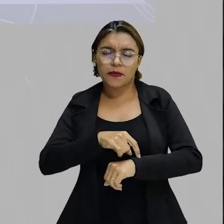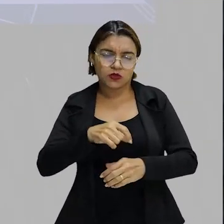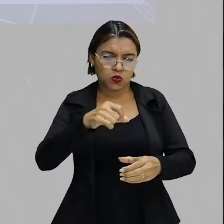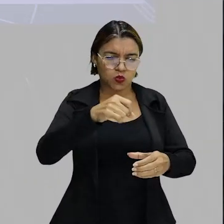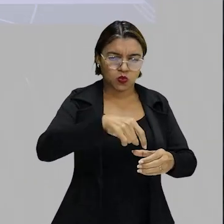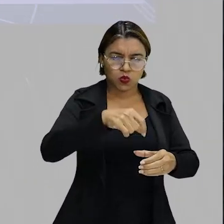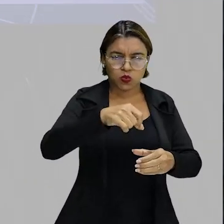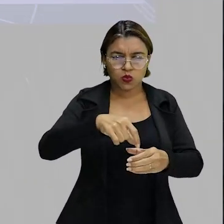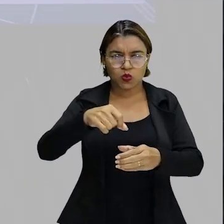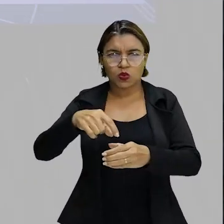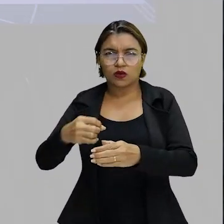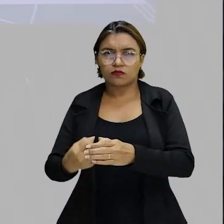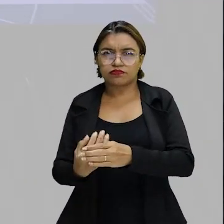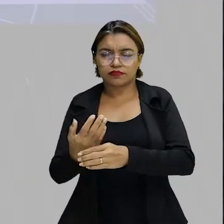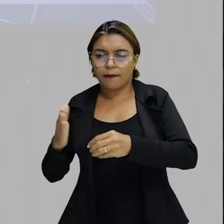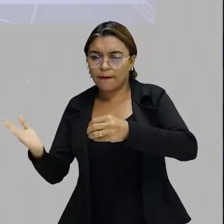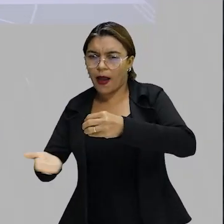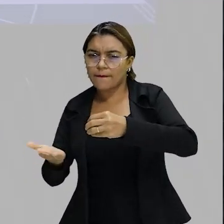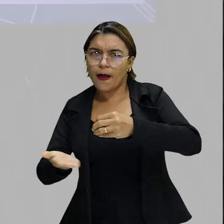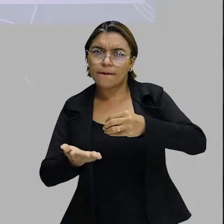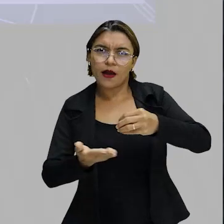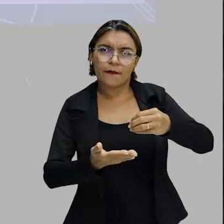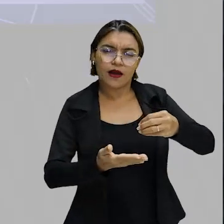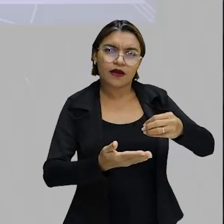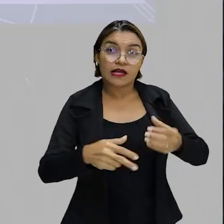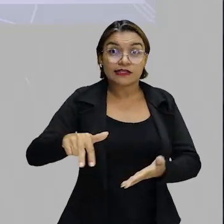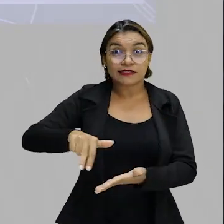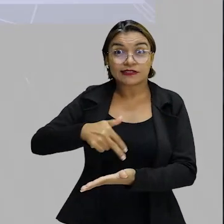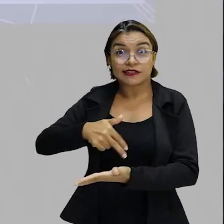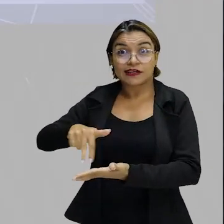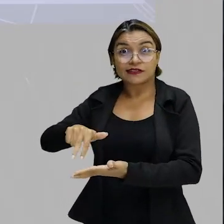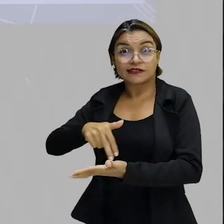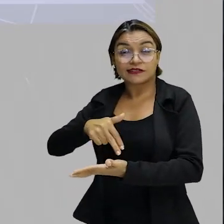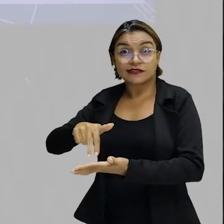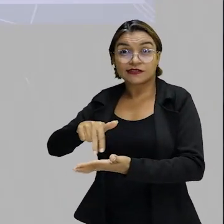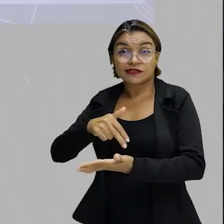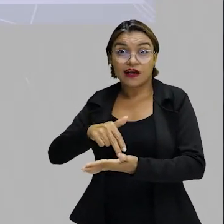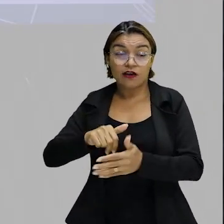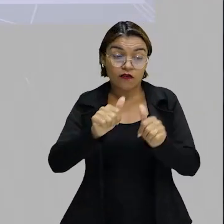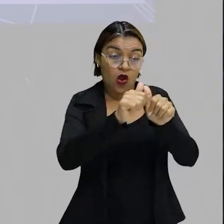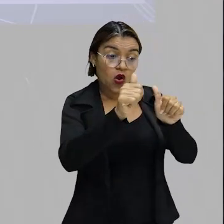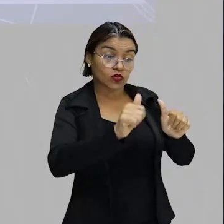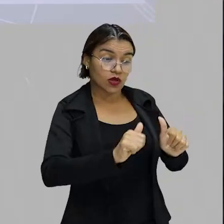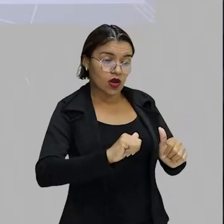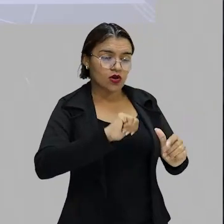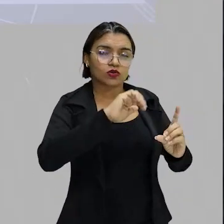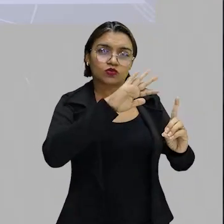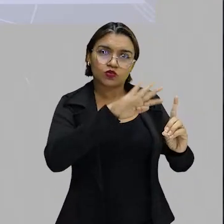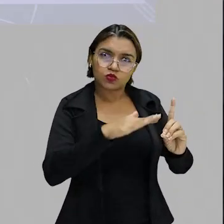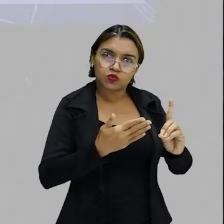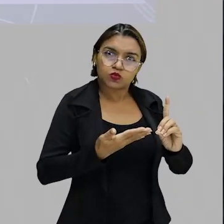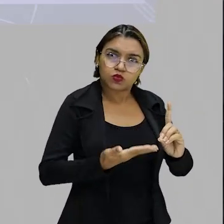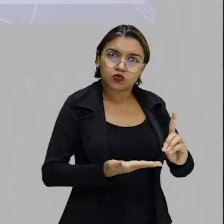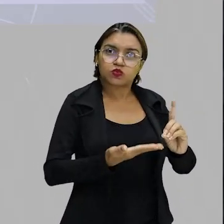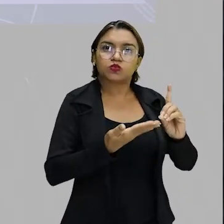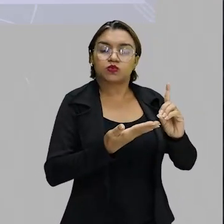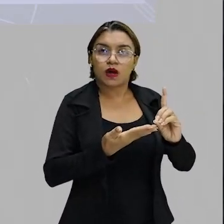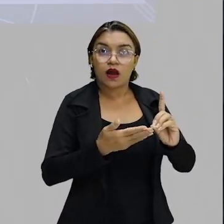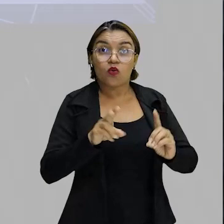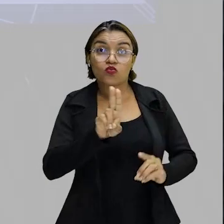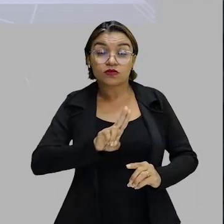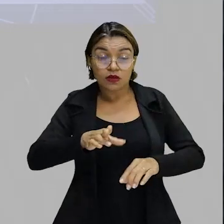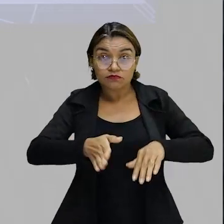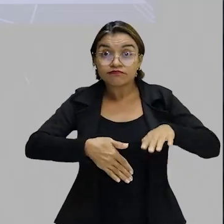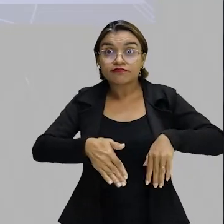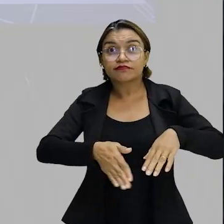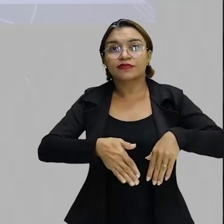eles dançavam, eles cultuavam o Deus deles. E aí era com tambor e tudo mais. Então a gente já viu